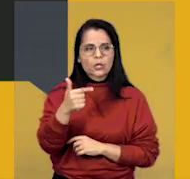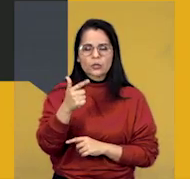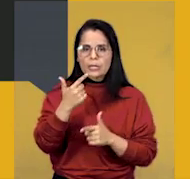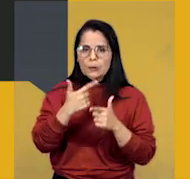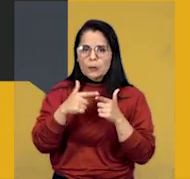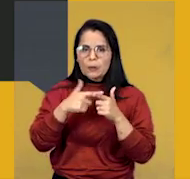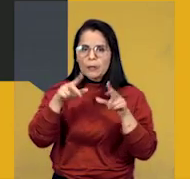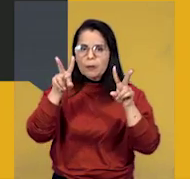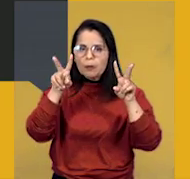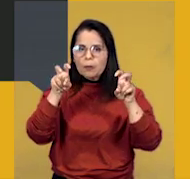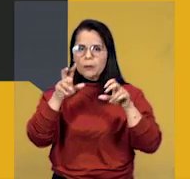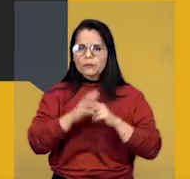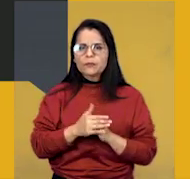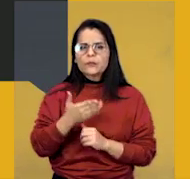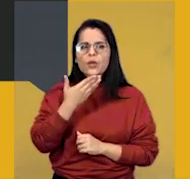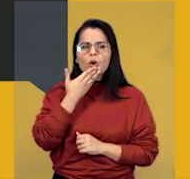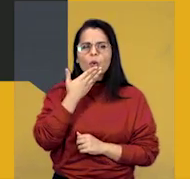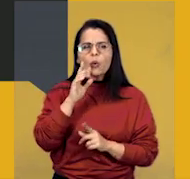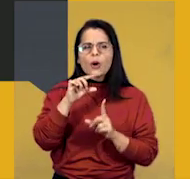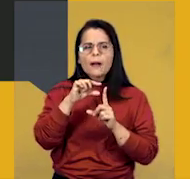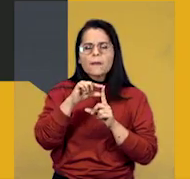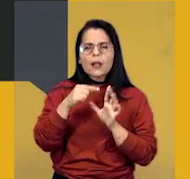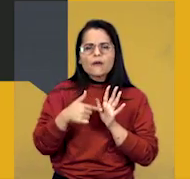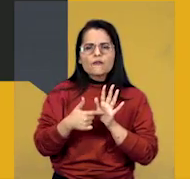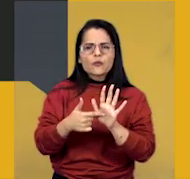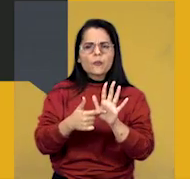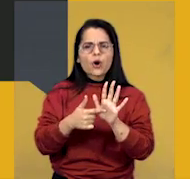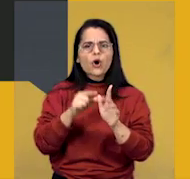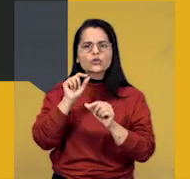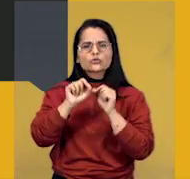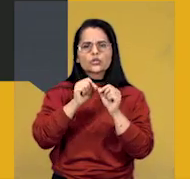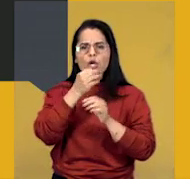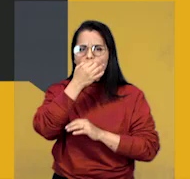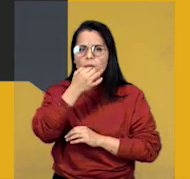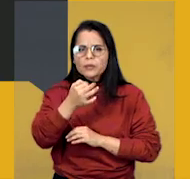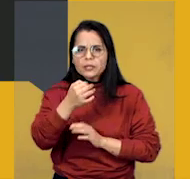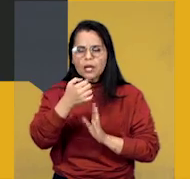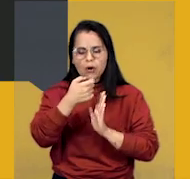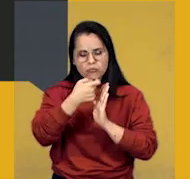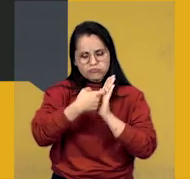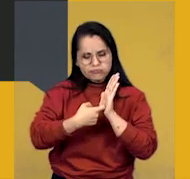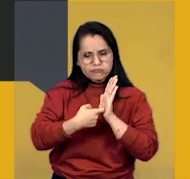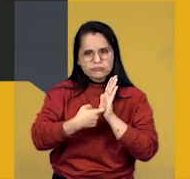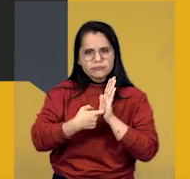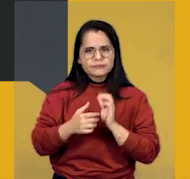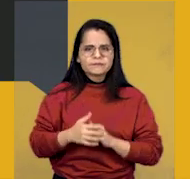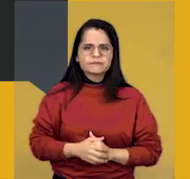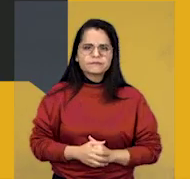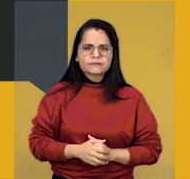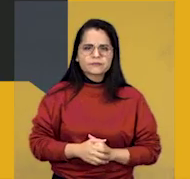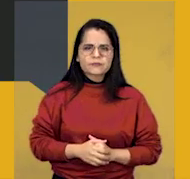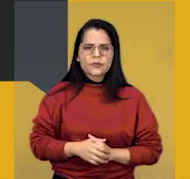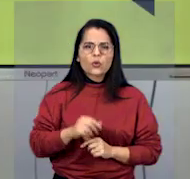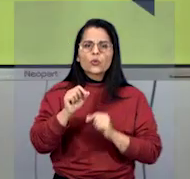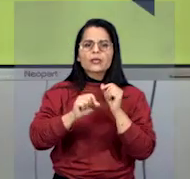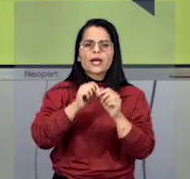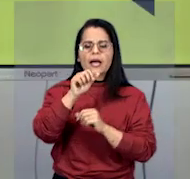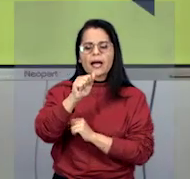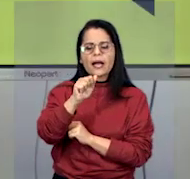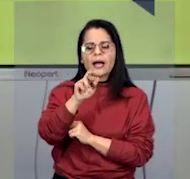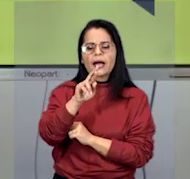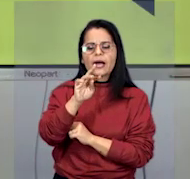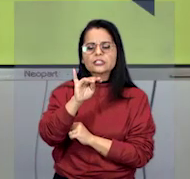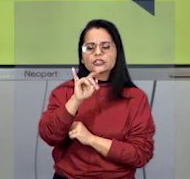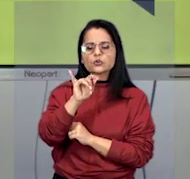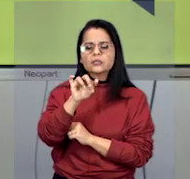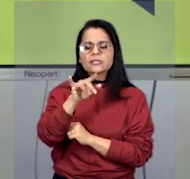esse problema, qual que é a palavra que indica o ponto de vista do articulista? O que é o articulista? Aquele que